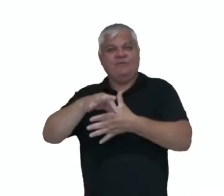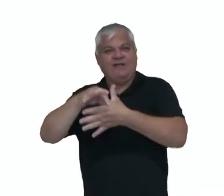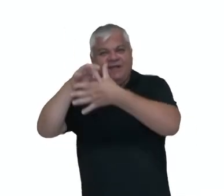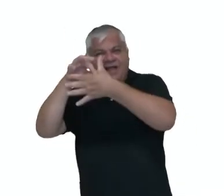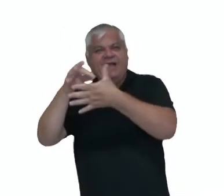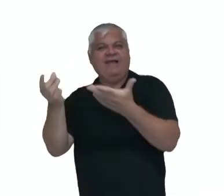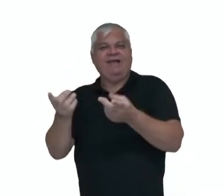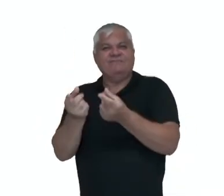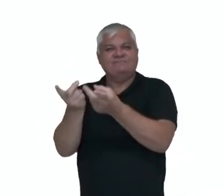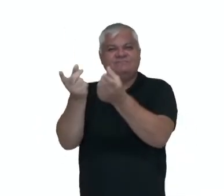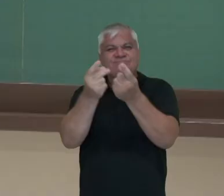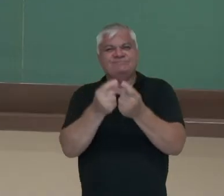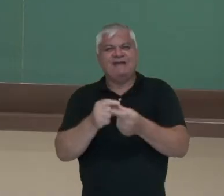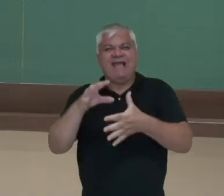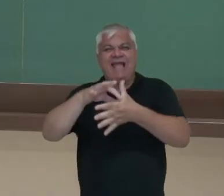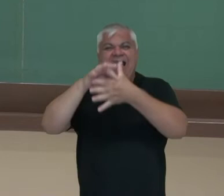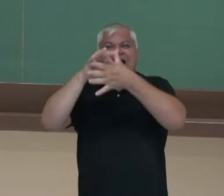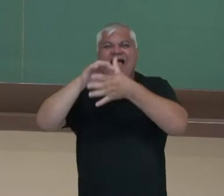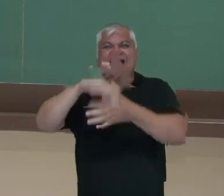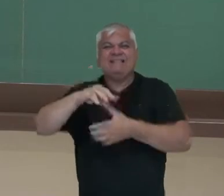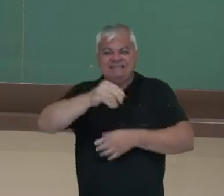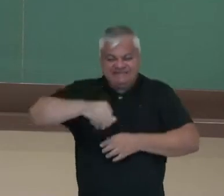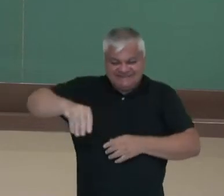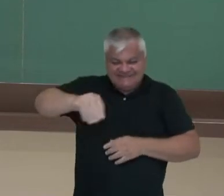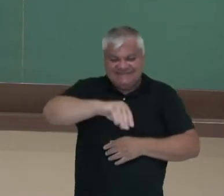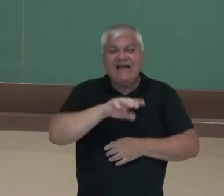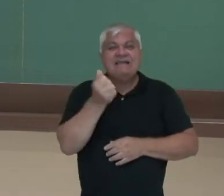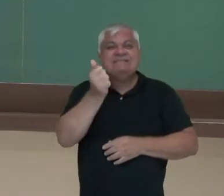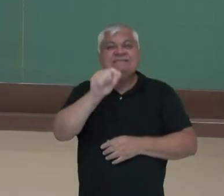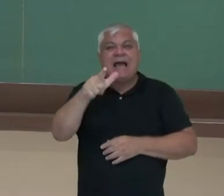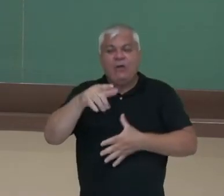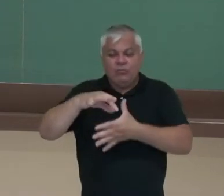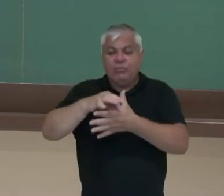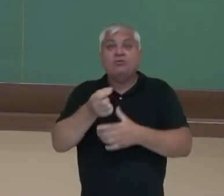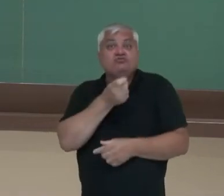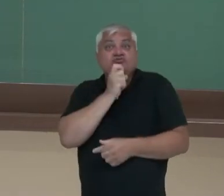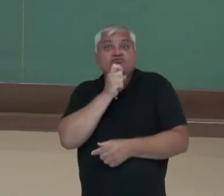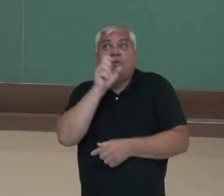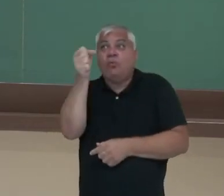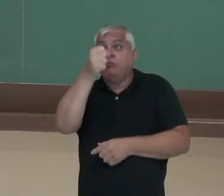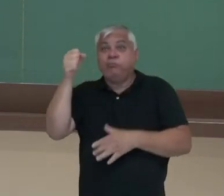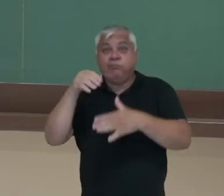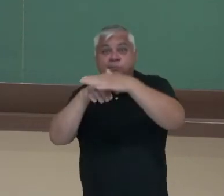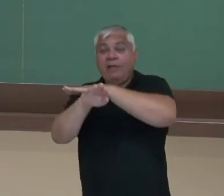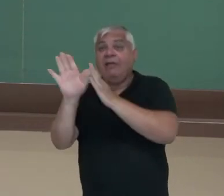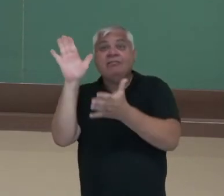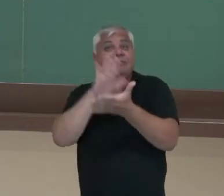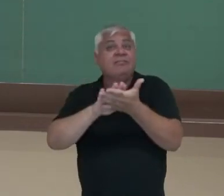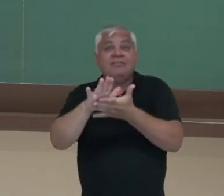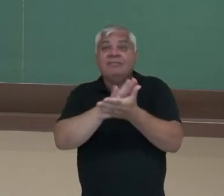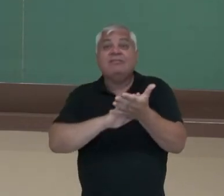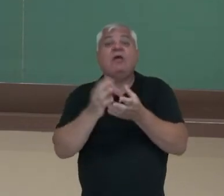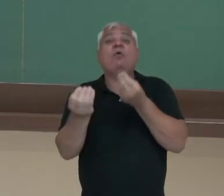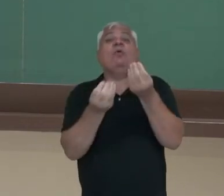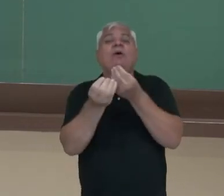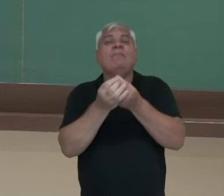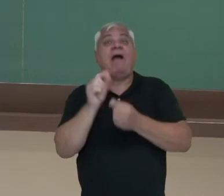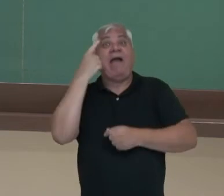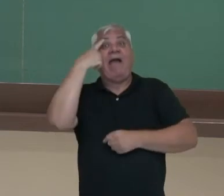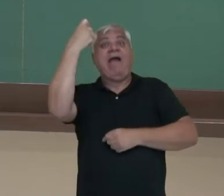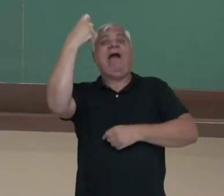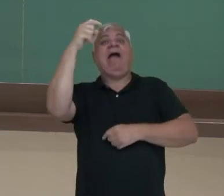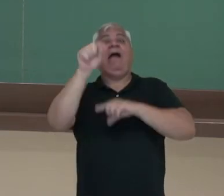carne salgada. Não tem geladeira. Como que você refrigera então as coisas? Não se refrigera. Encontra outras alternativas para